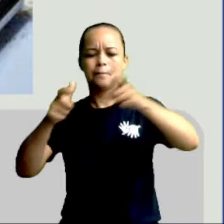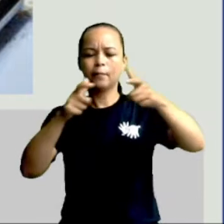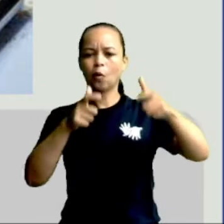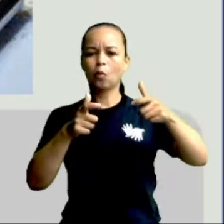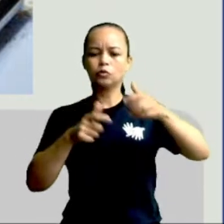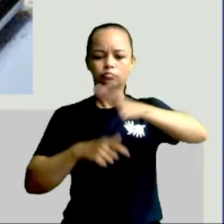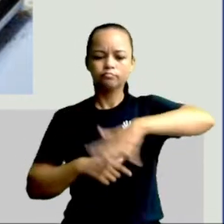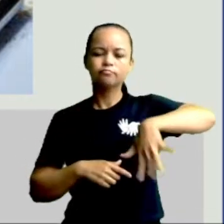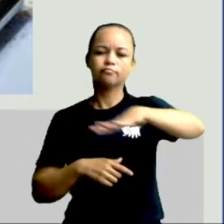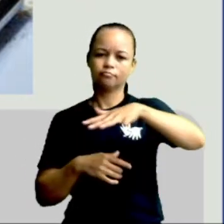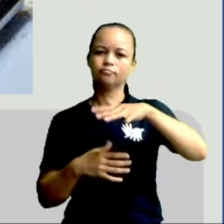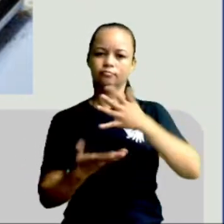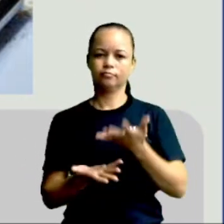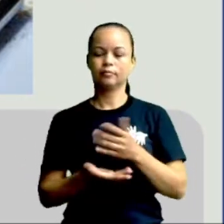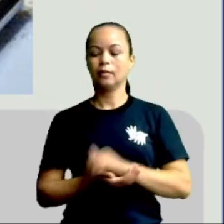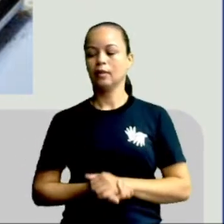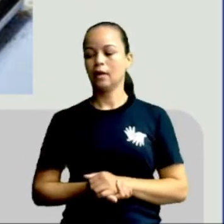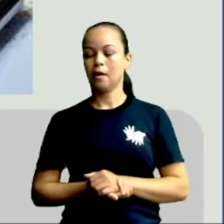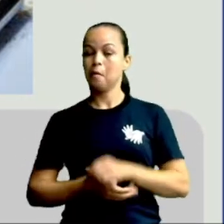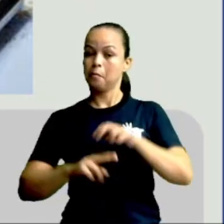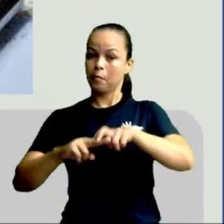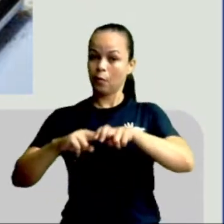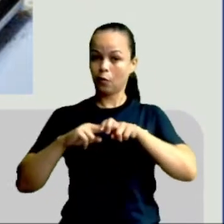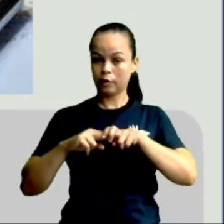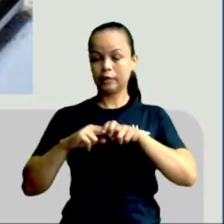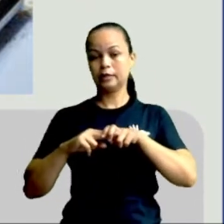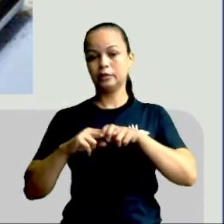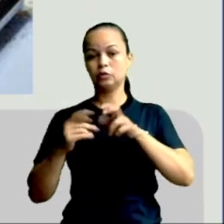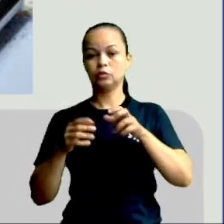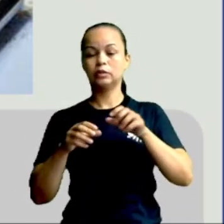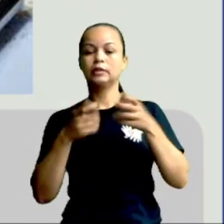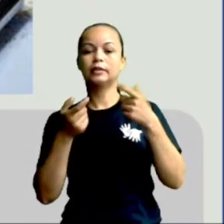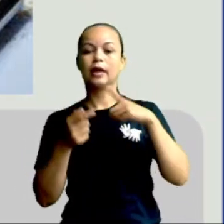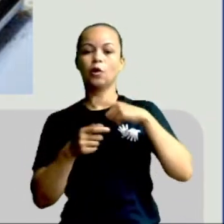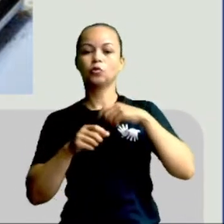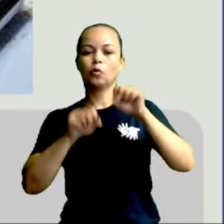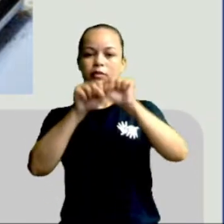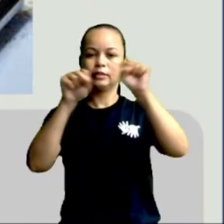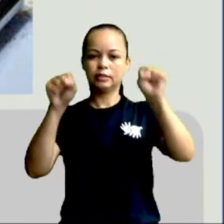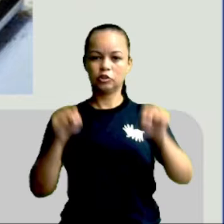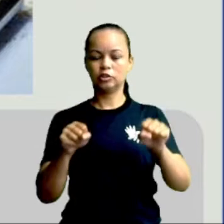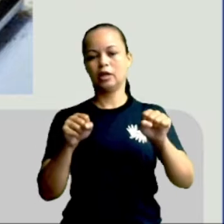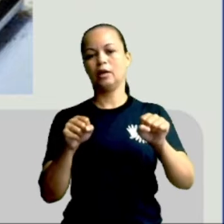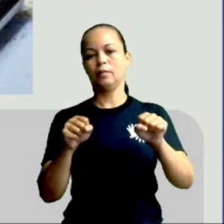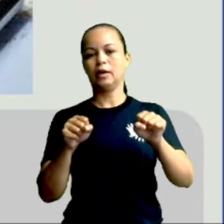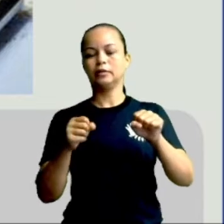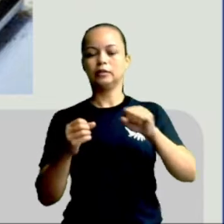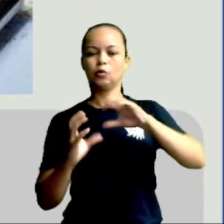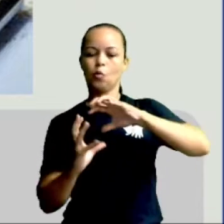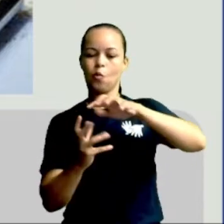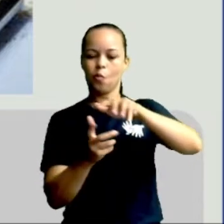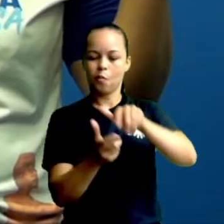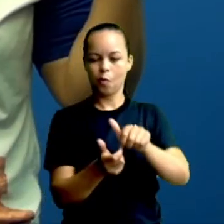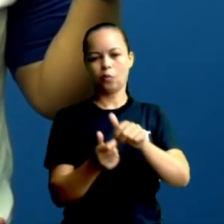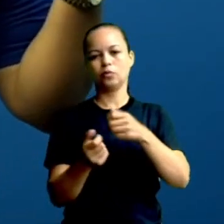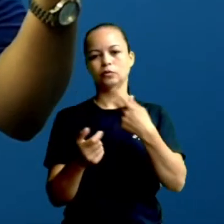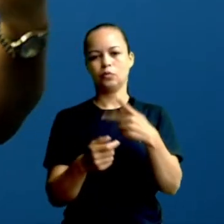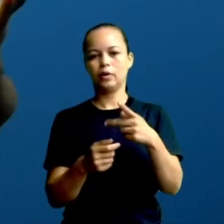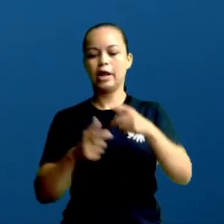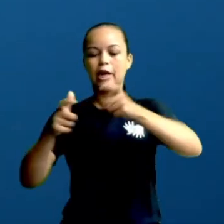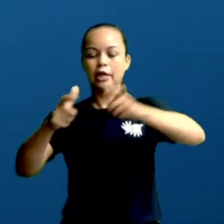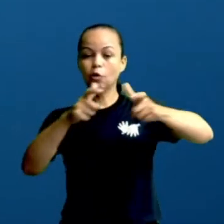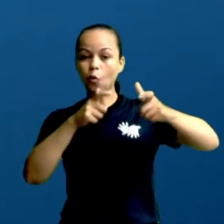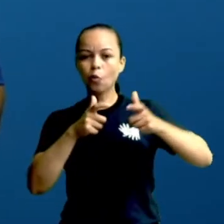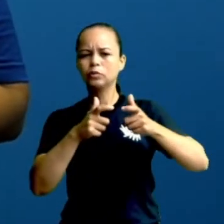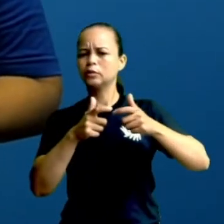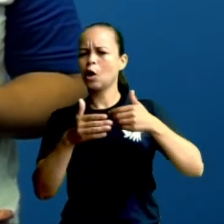na superfície terrestre. Por isso que se chama Sistema de Posicionamento Global, porque ele encontra qualquer ponto do